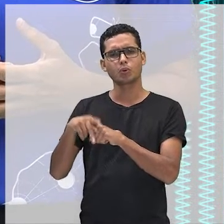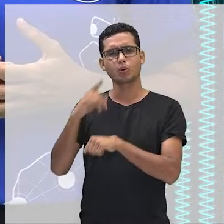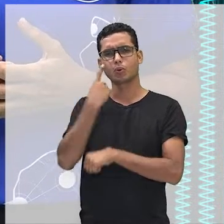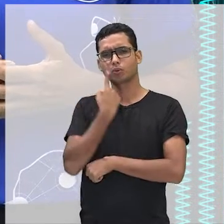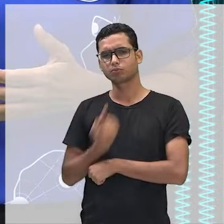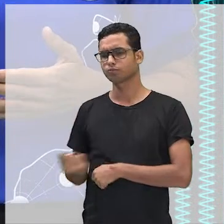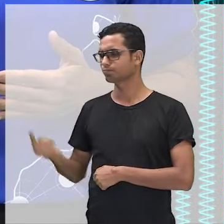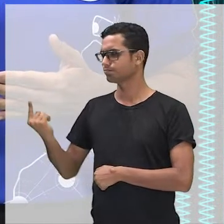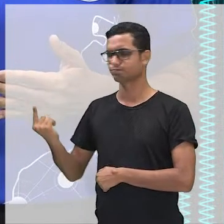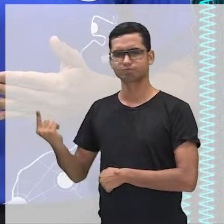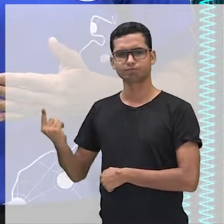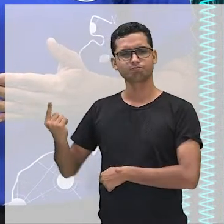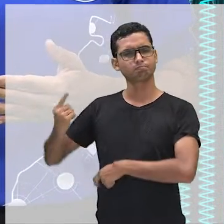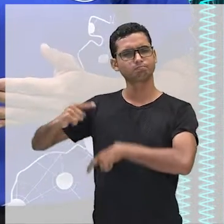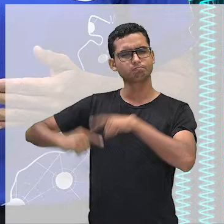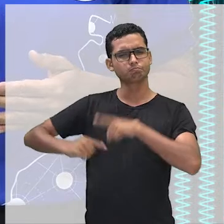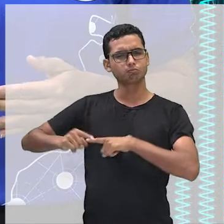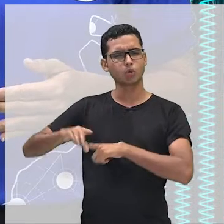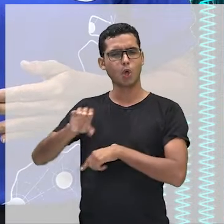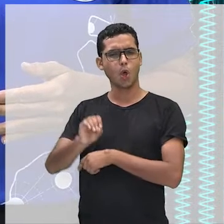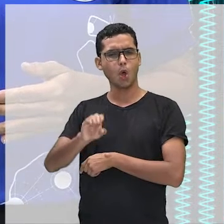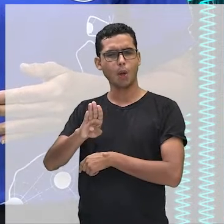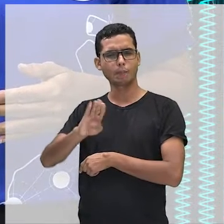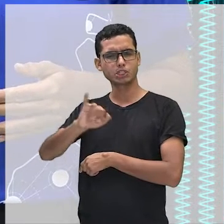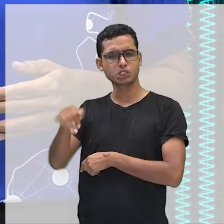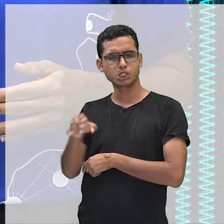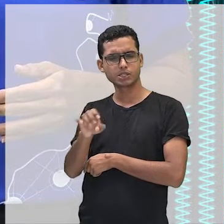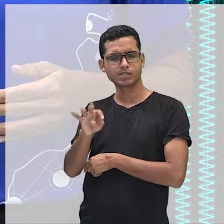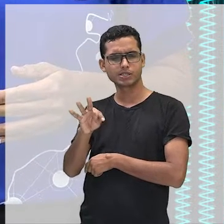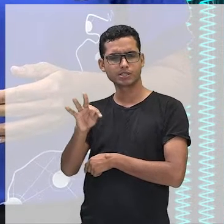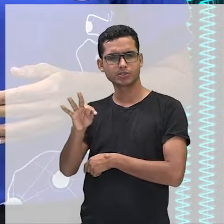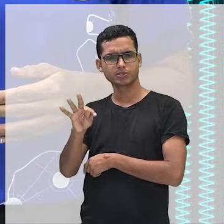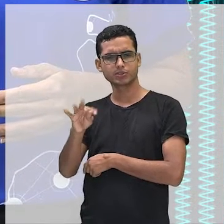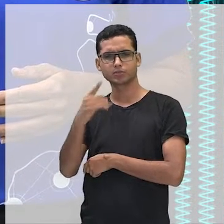object pronouns. Então, eu vou lendo aqui, vocês já vão anotando.